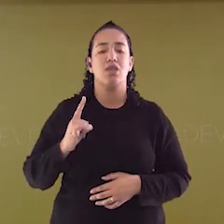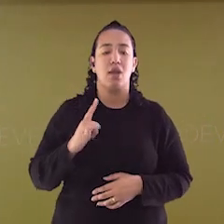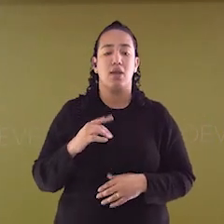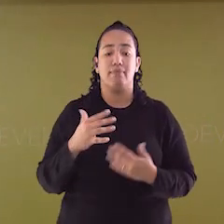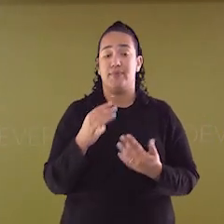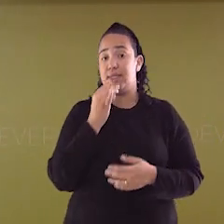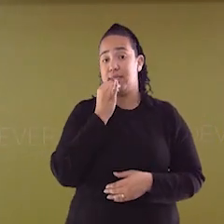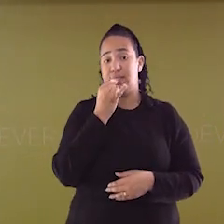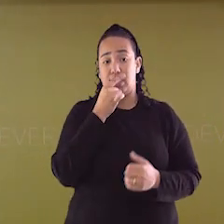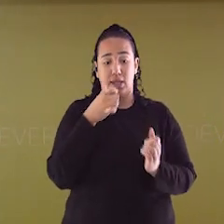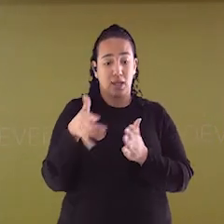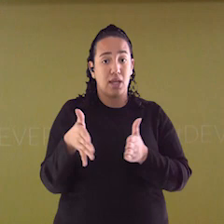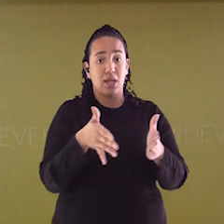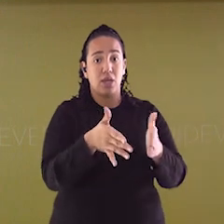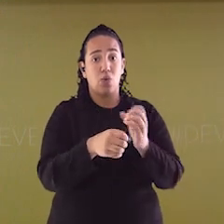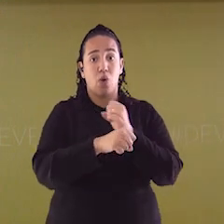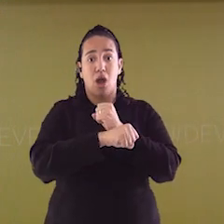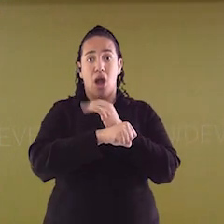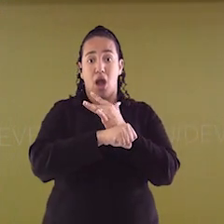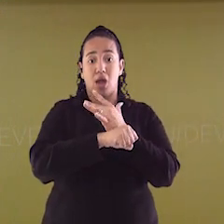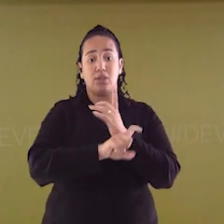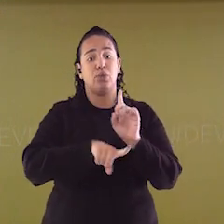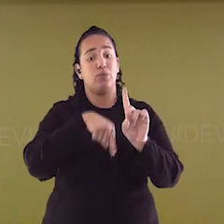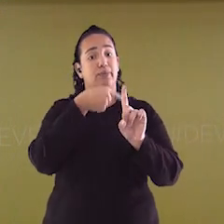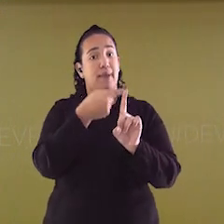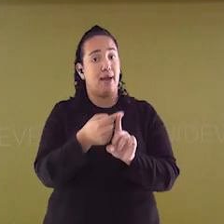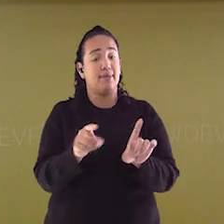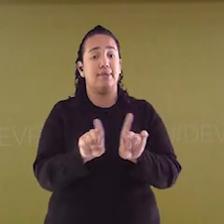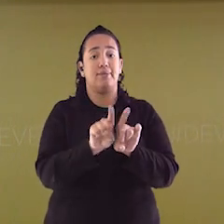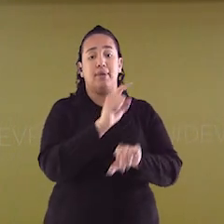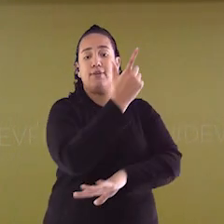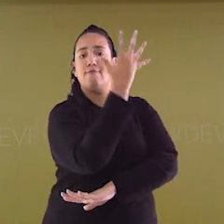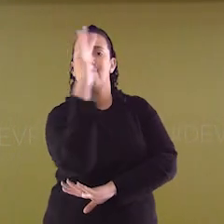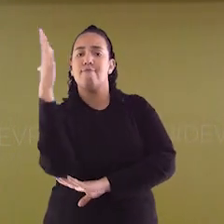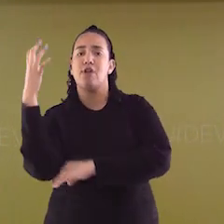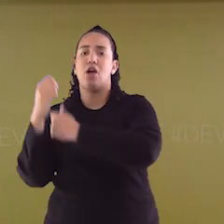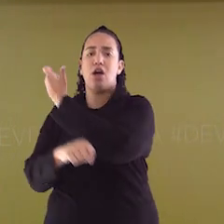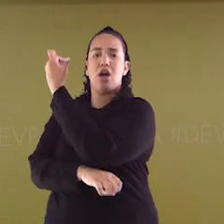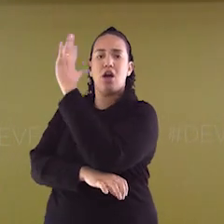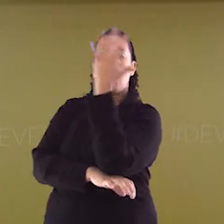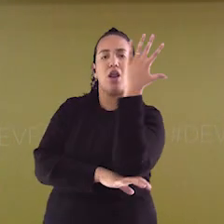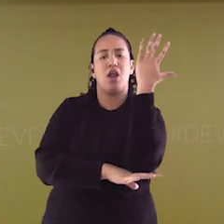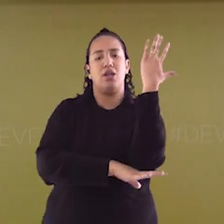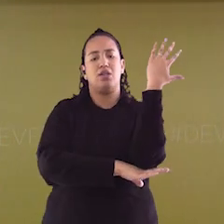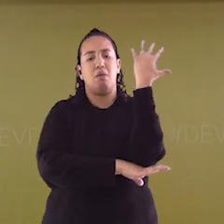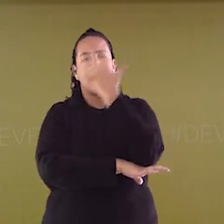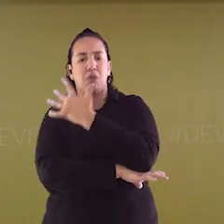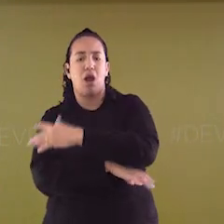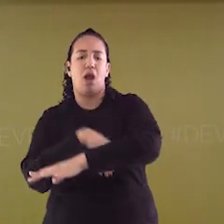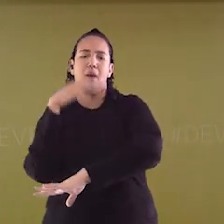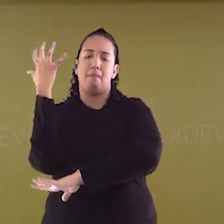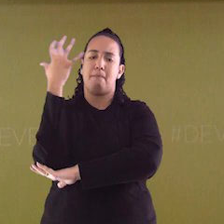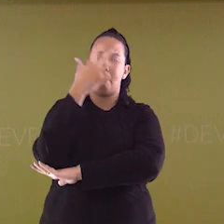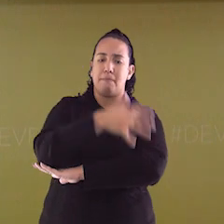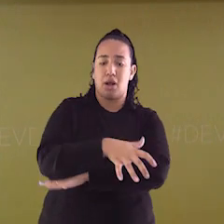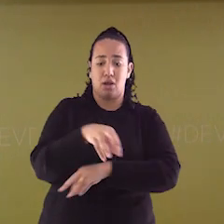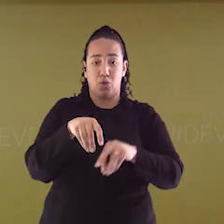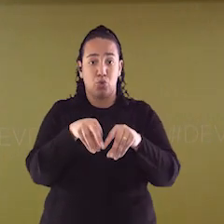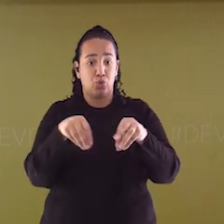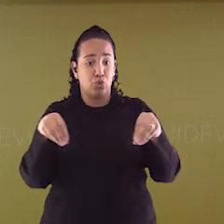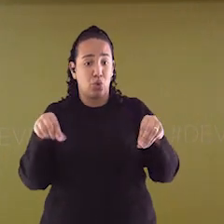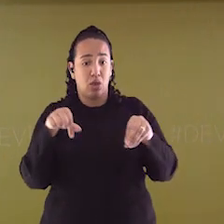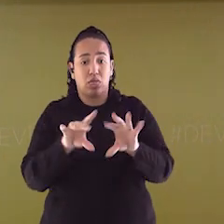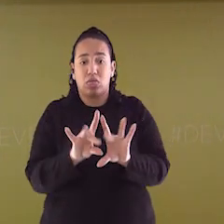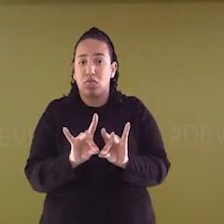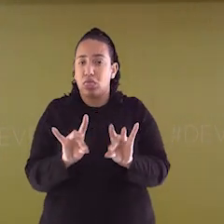a acidificação dos rios, a destruição das florestas, a acidez do solo,